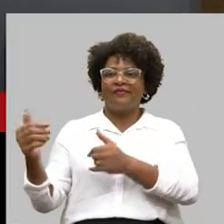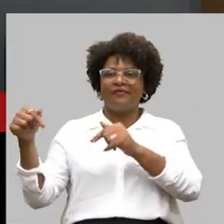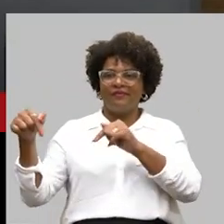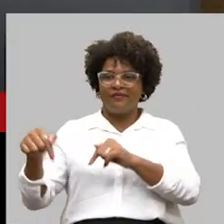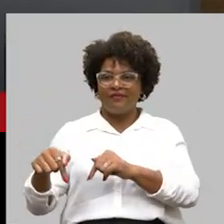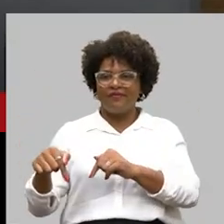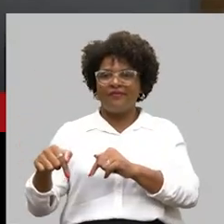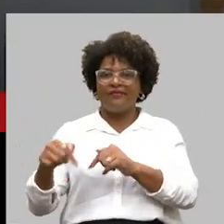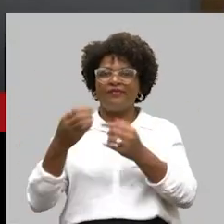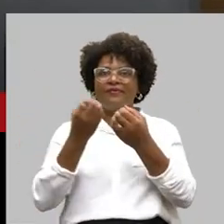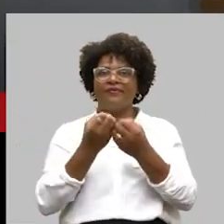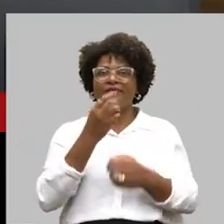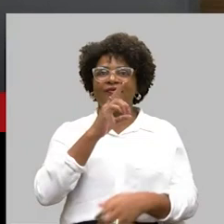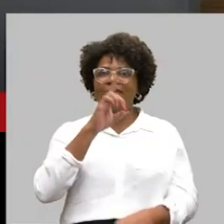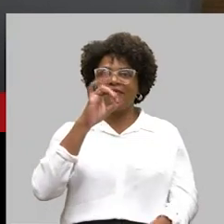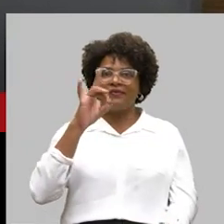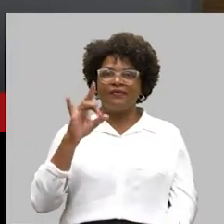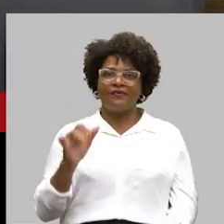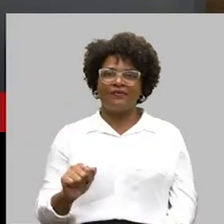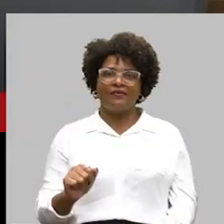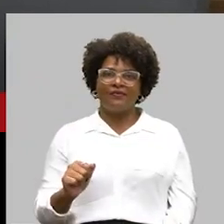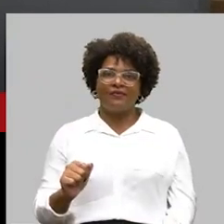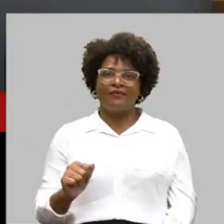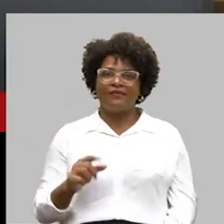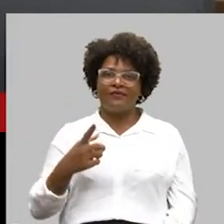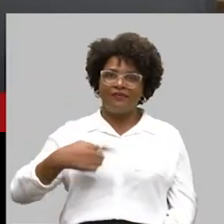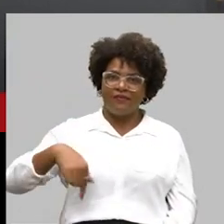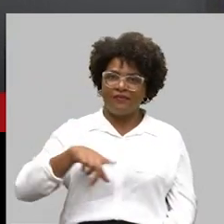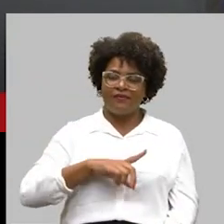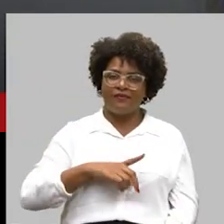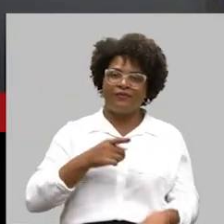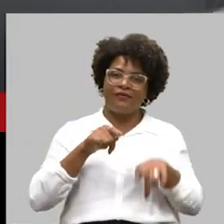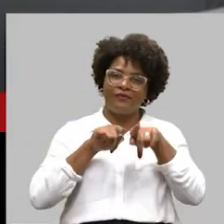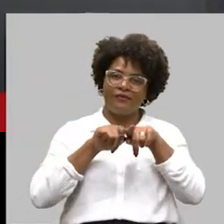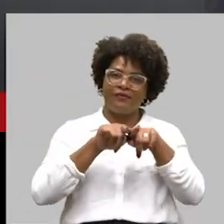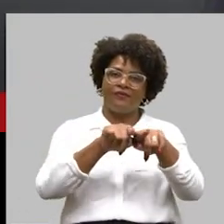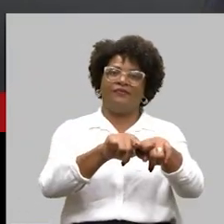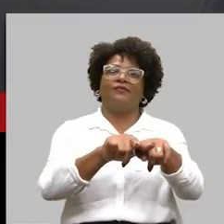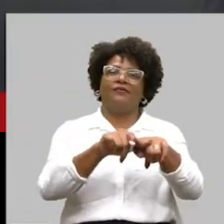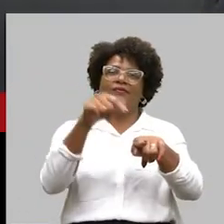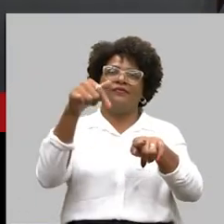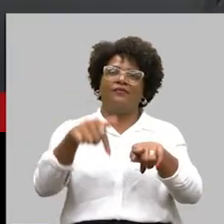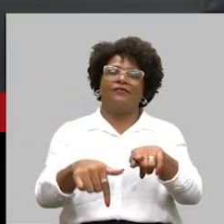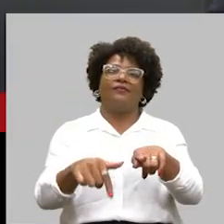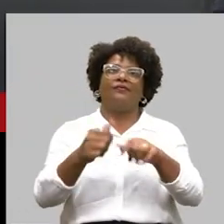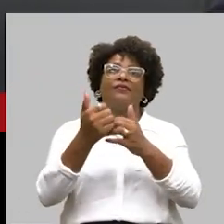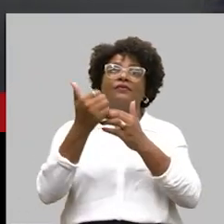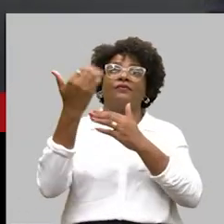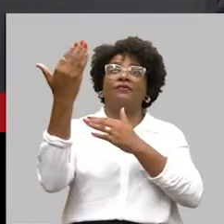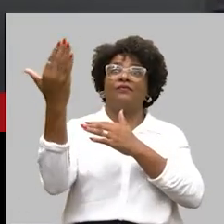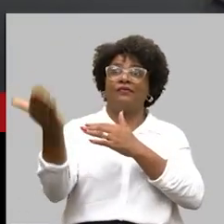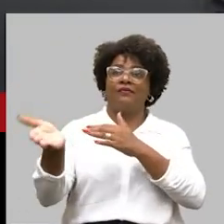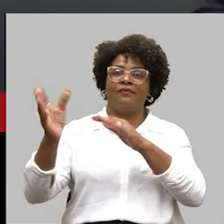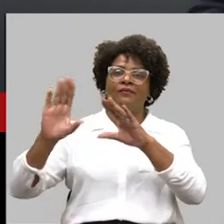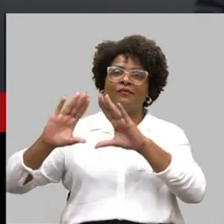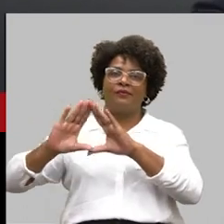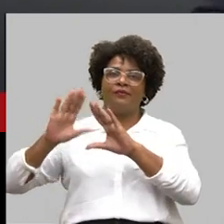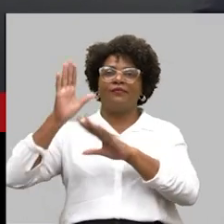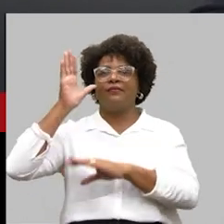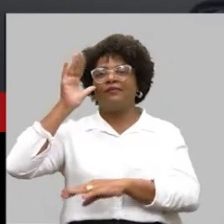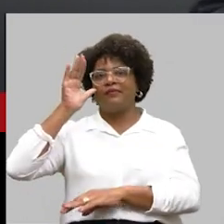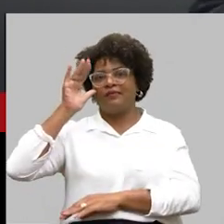dia aos nossos companheiros e companheiras que estão lá fora também nos